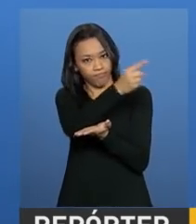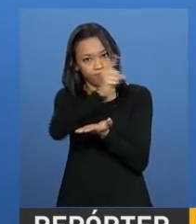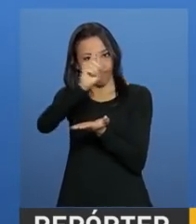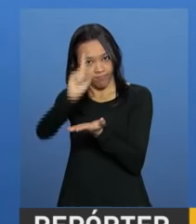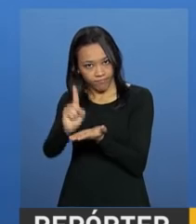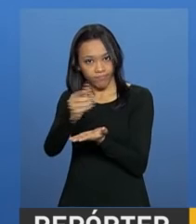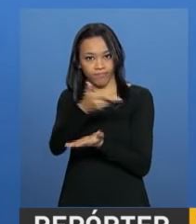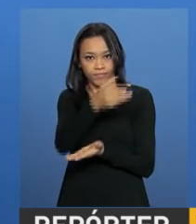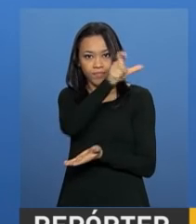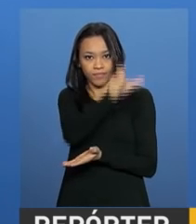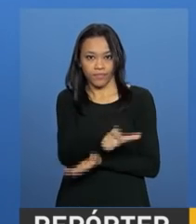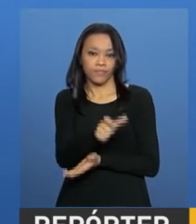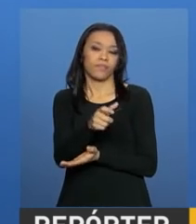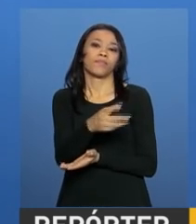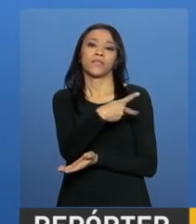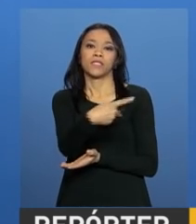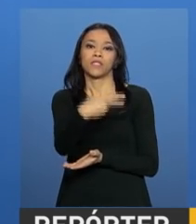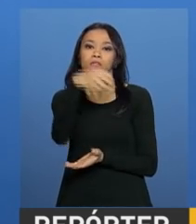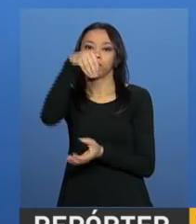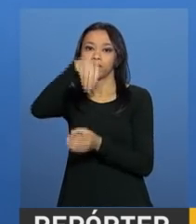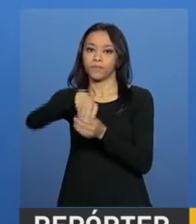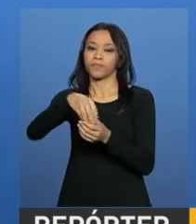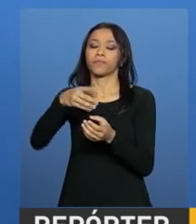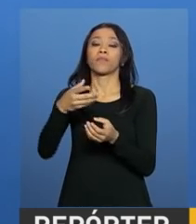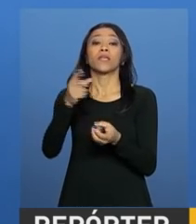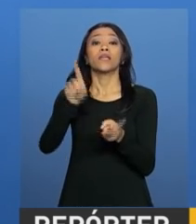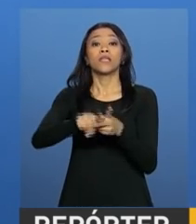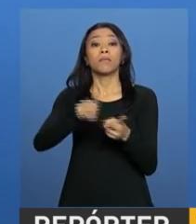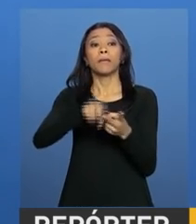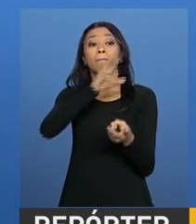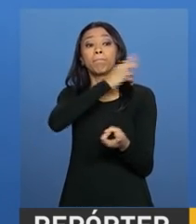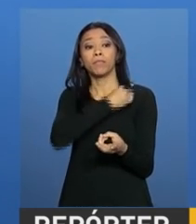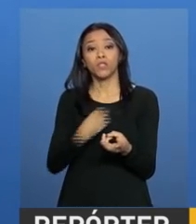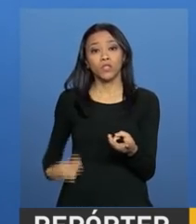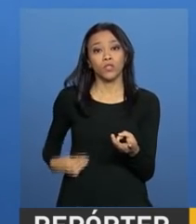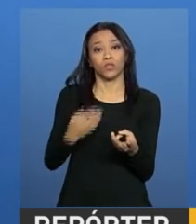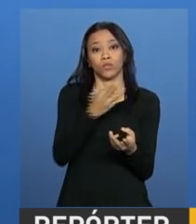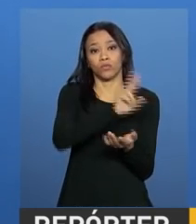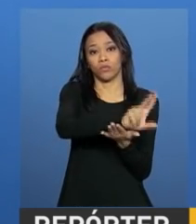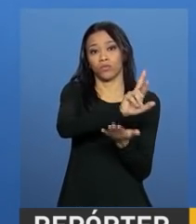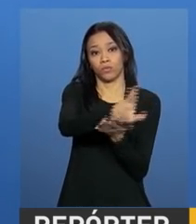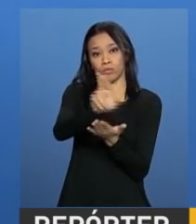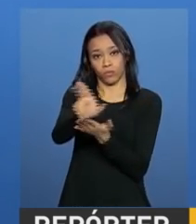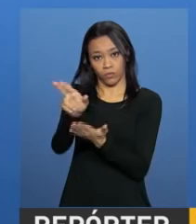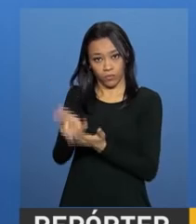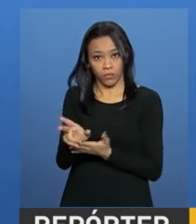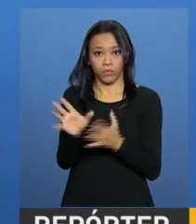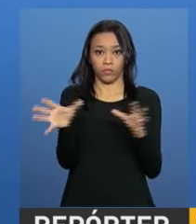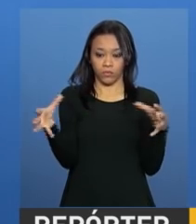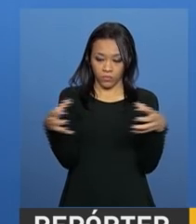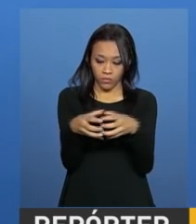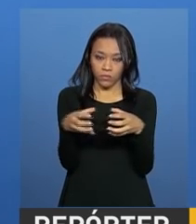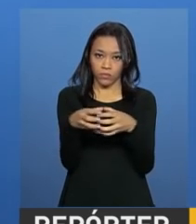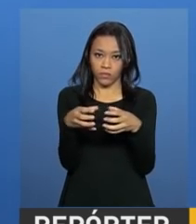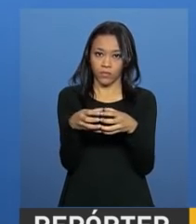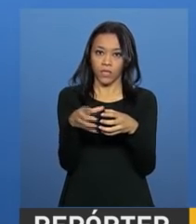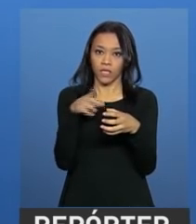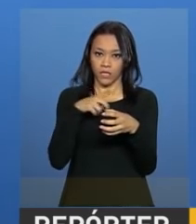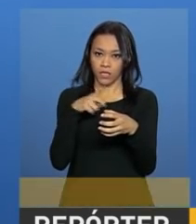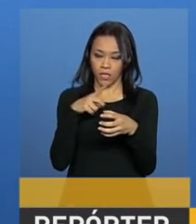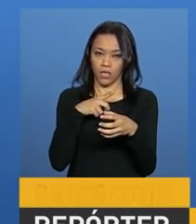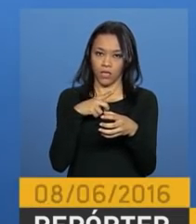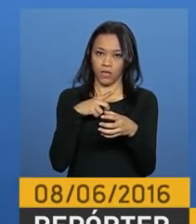ministros que T eh eh eh responsabilidades Nos programas de